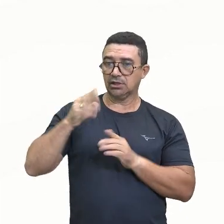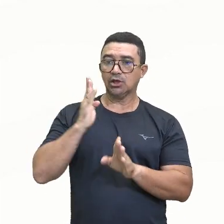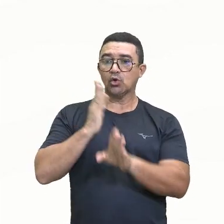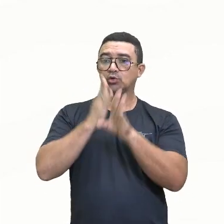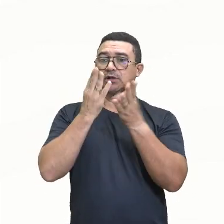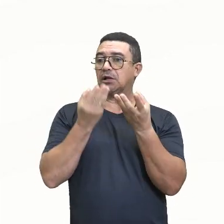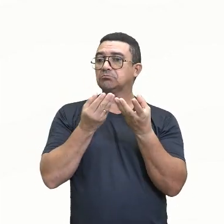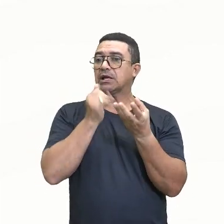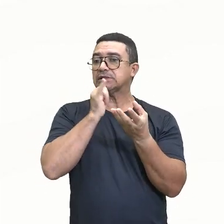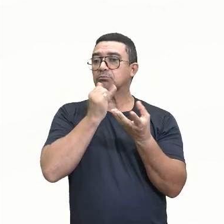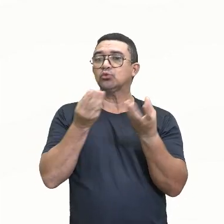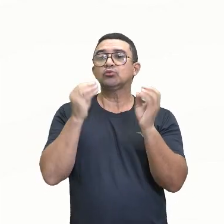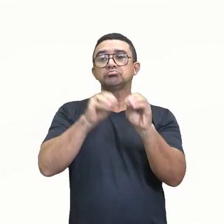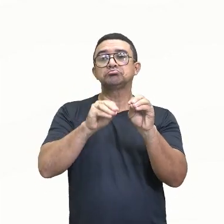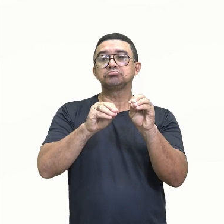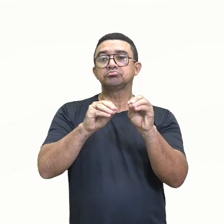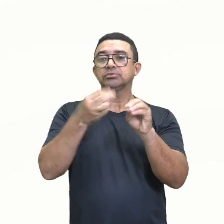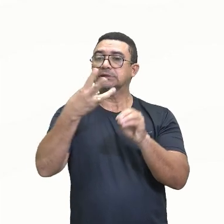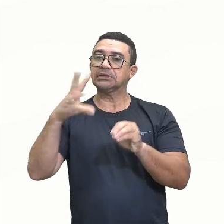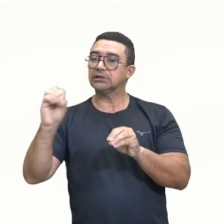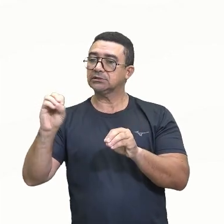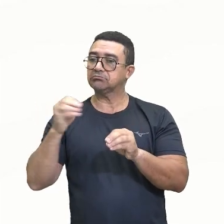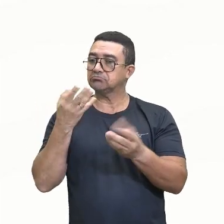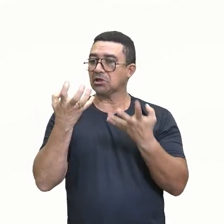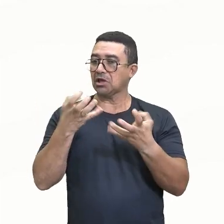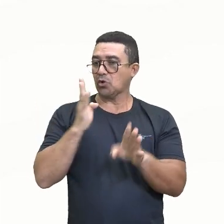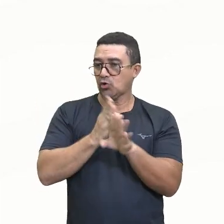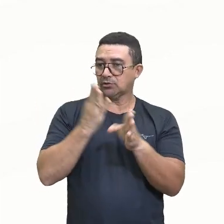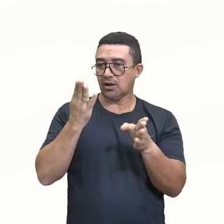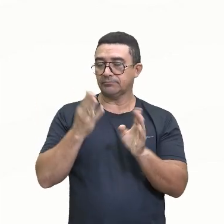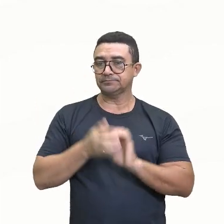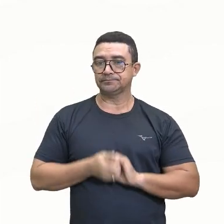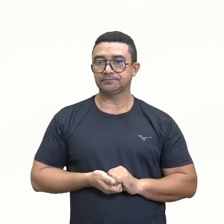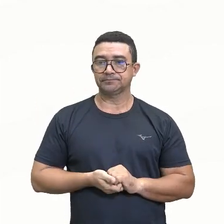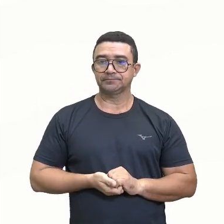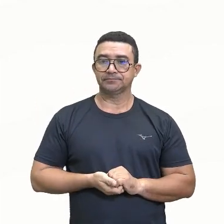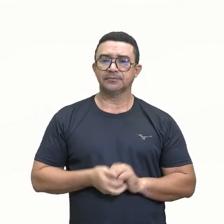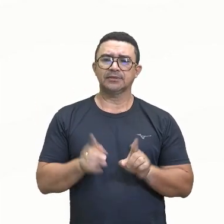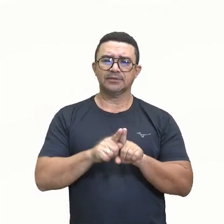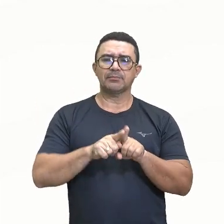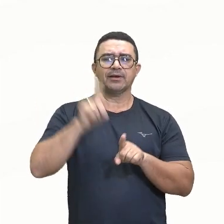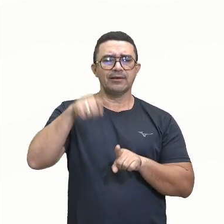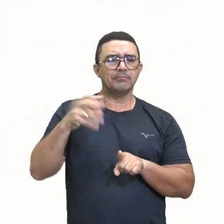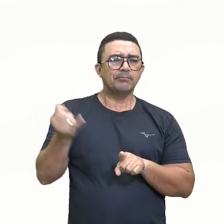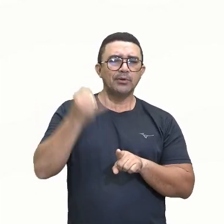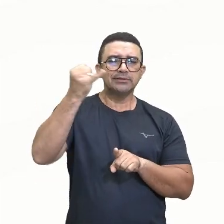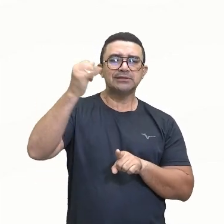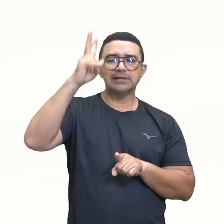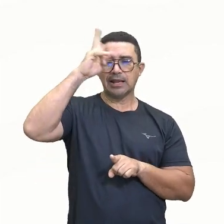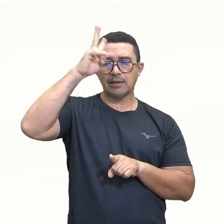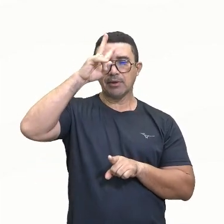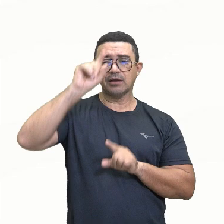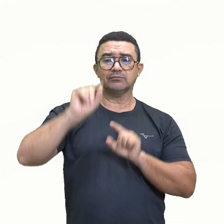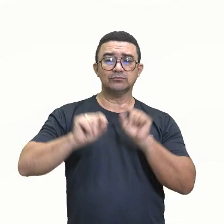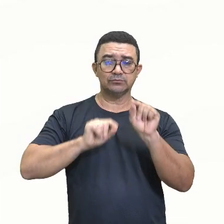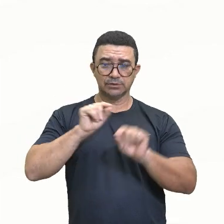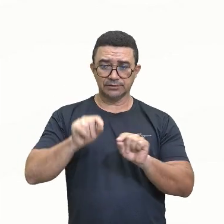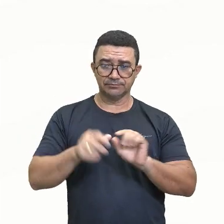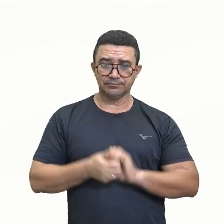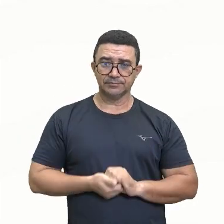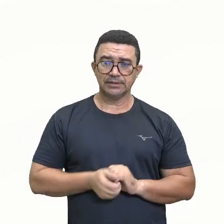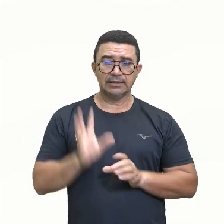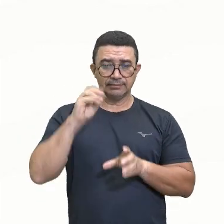o 30. Ok? Continuando, o que mais? Que é muito importante para a gente lembrar aí